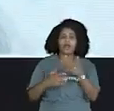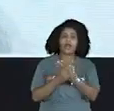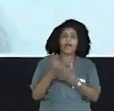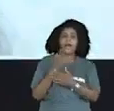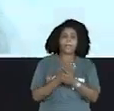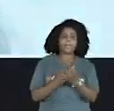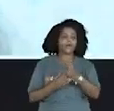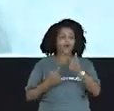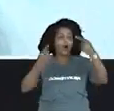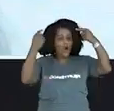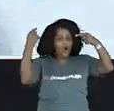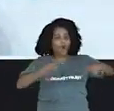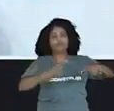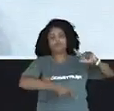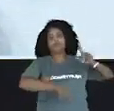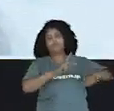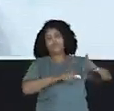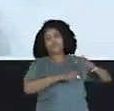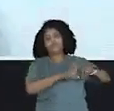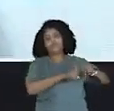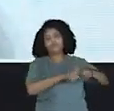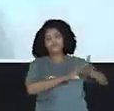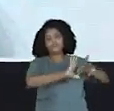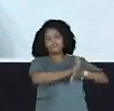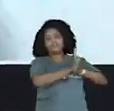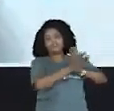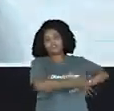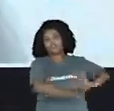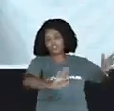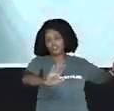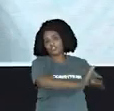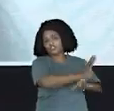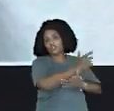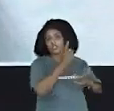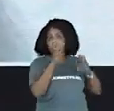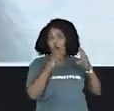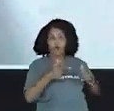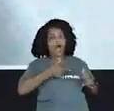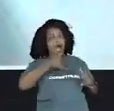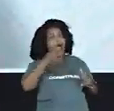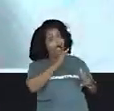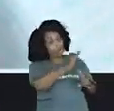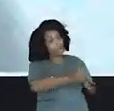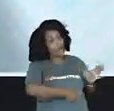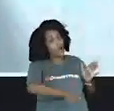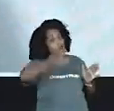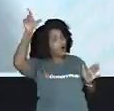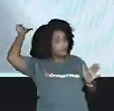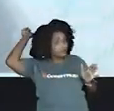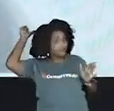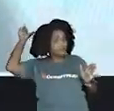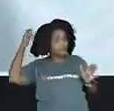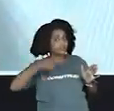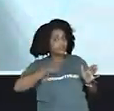era contra eles para derrotá-los conforme eles havia divertido e jurado o